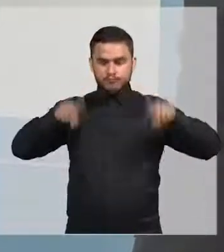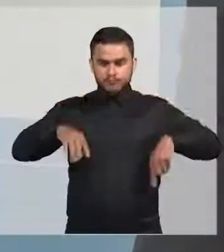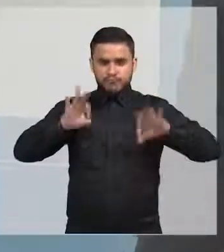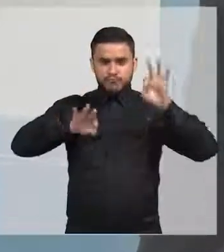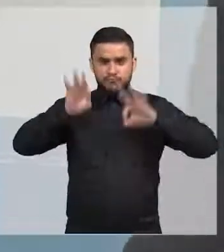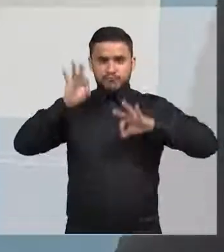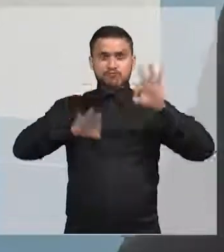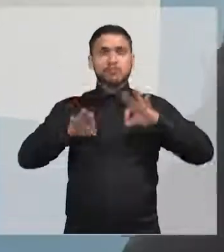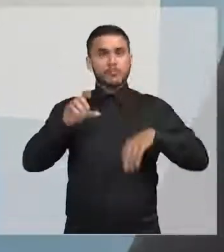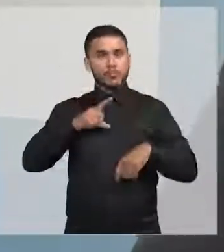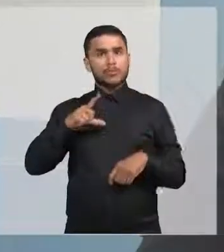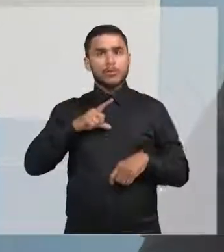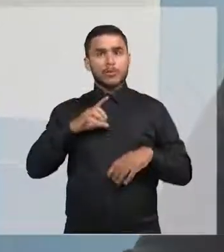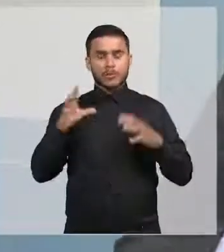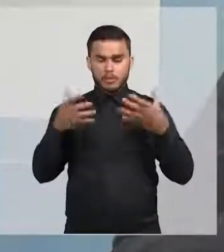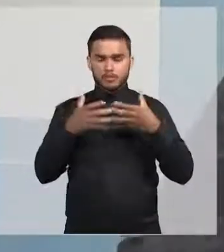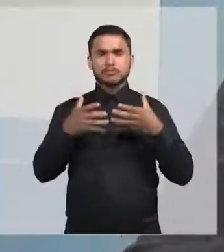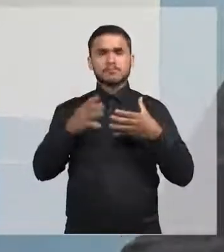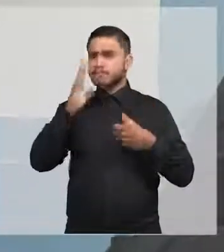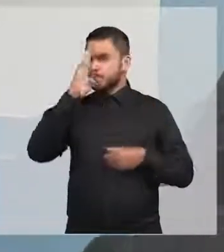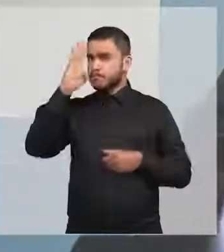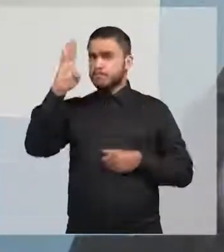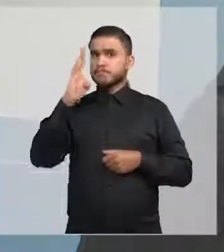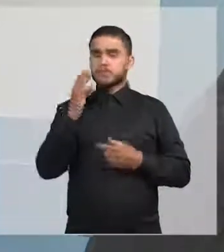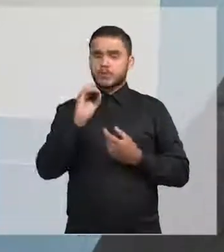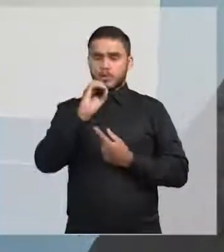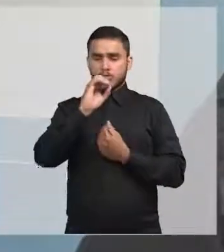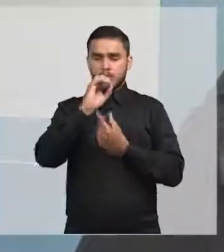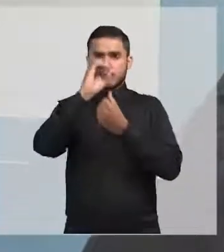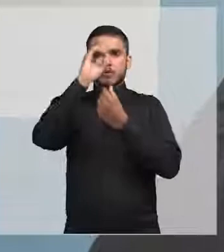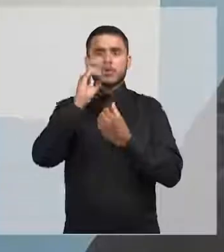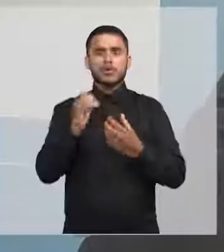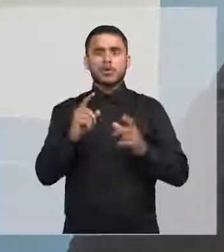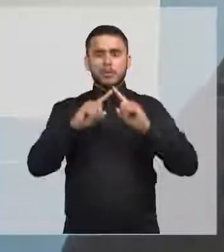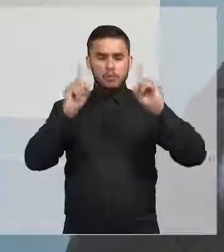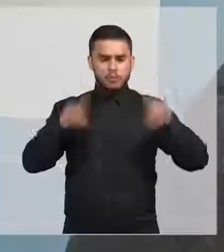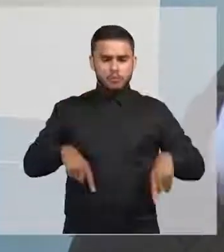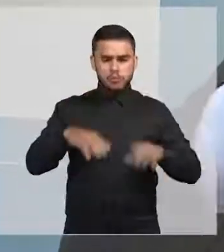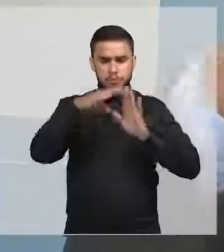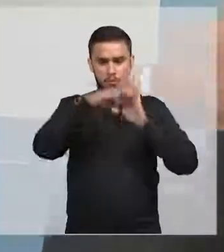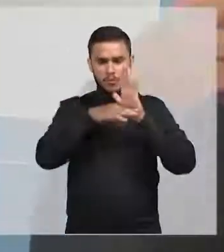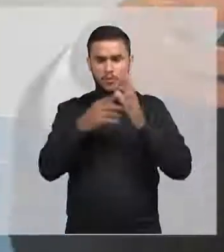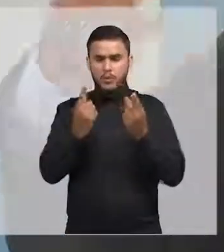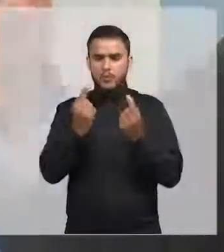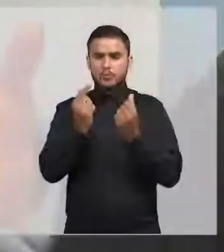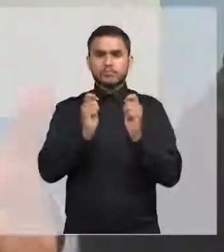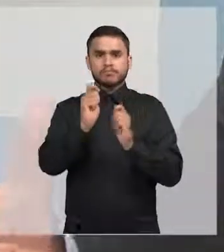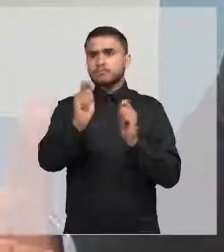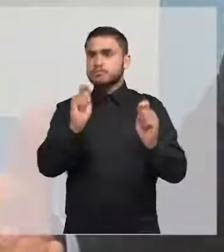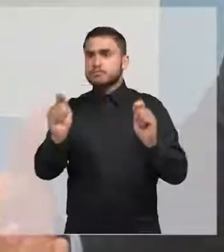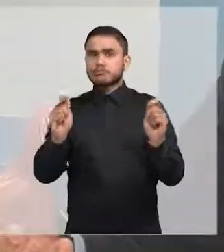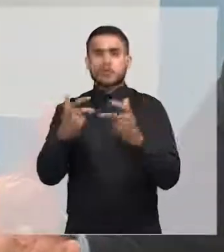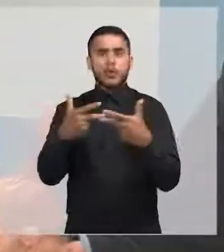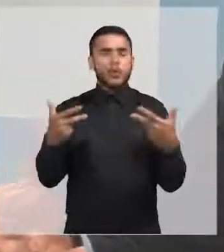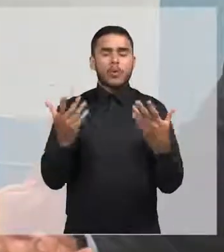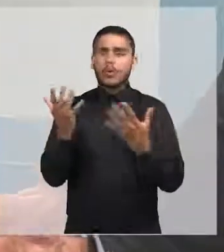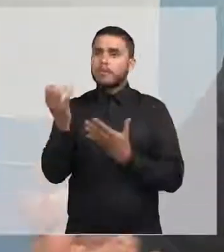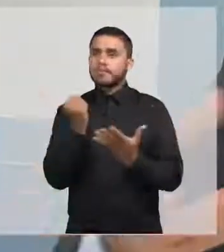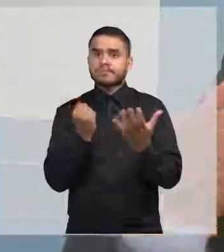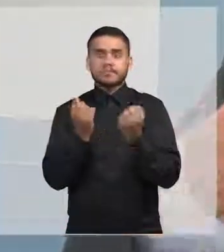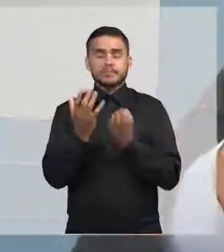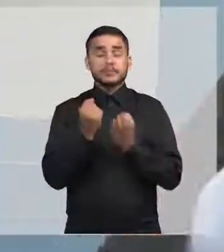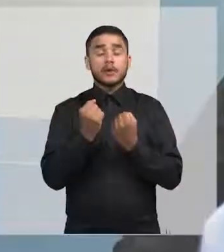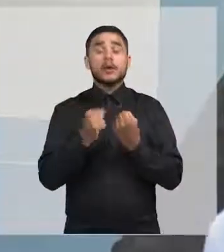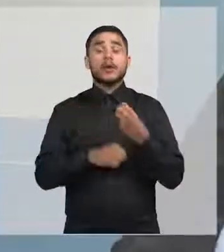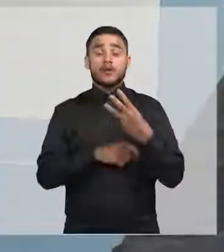Planejamento e tinha uma função fundamental, que é orçamentária, planejamento, como gastar o dinheiro que se arrecada.